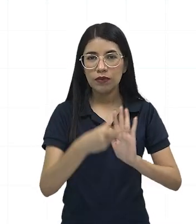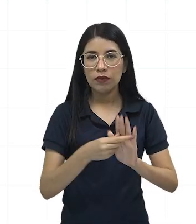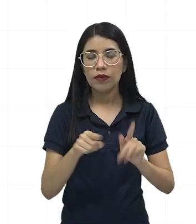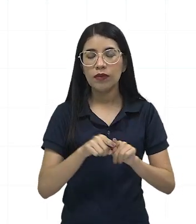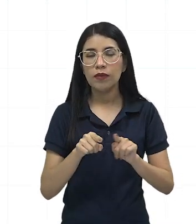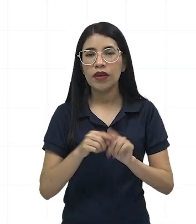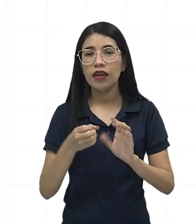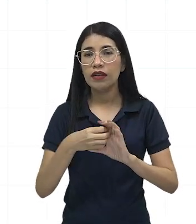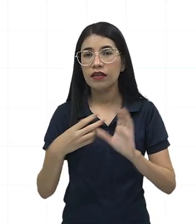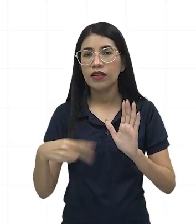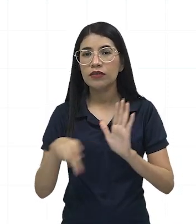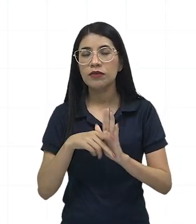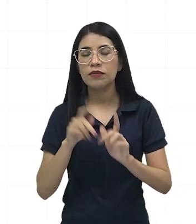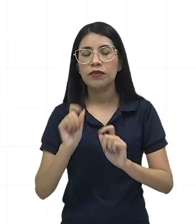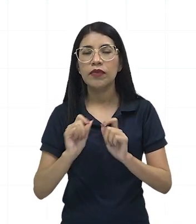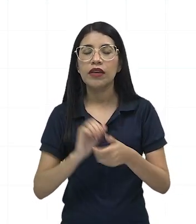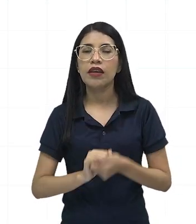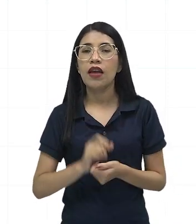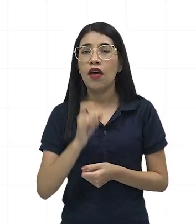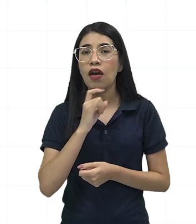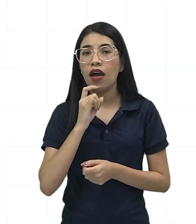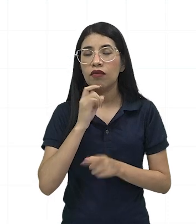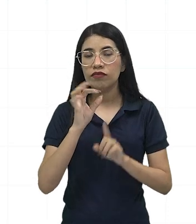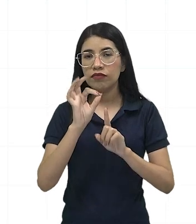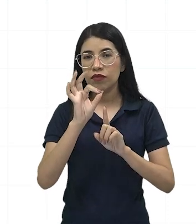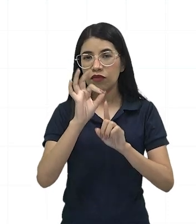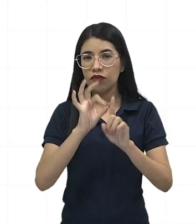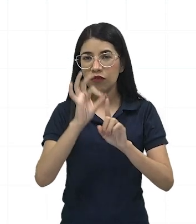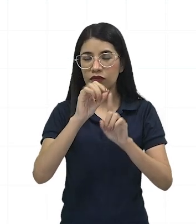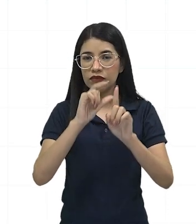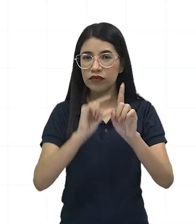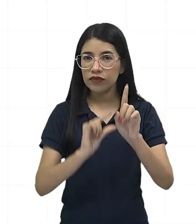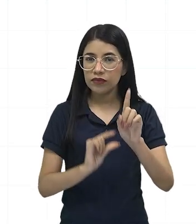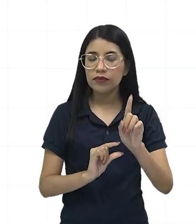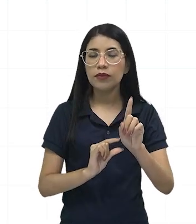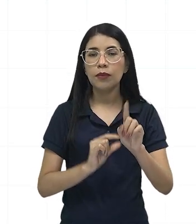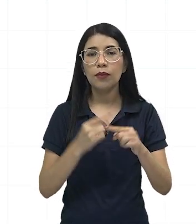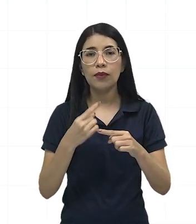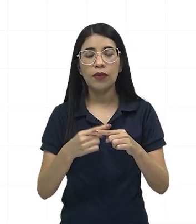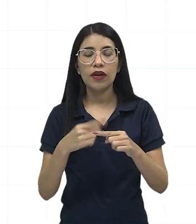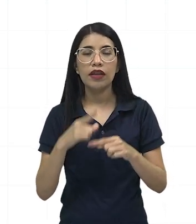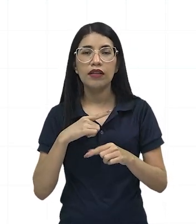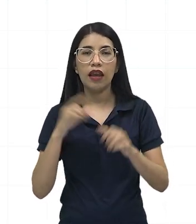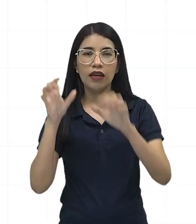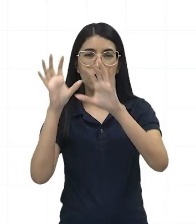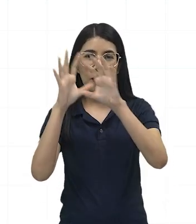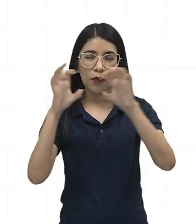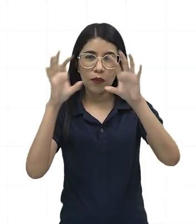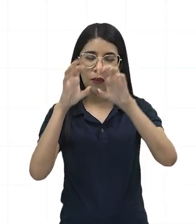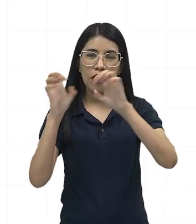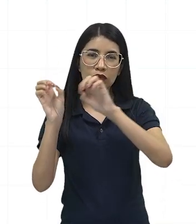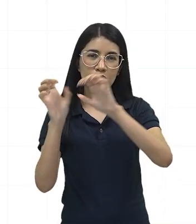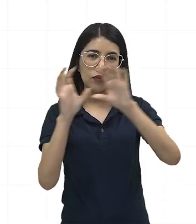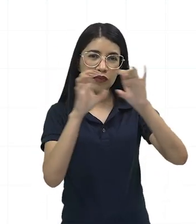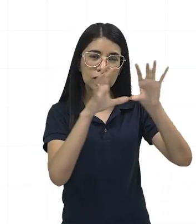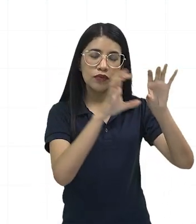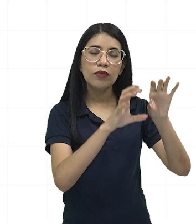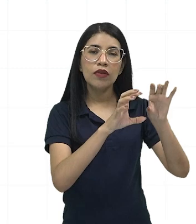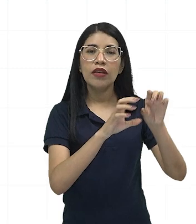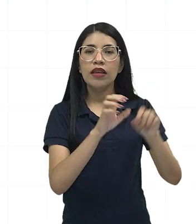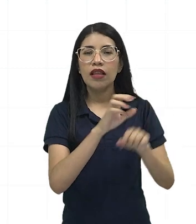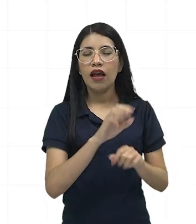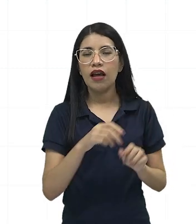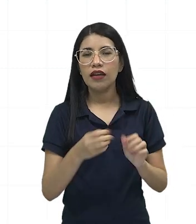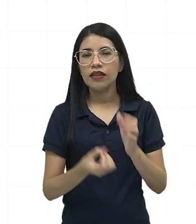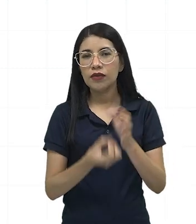queda brusca de temperatura devido ao avanço das massas de ar frio de origem